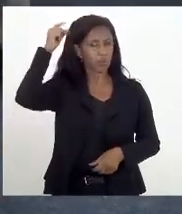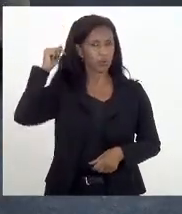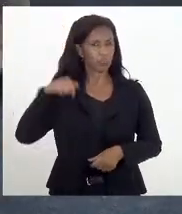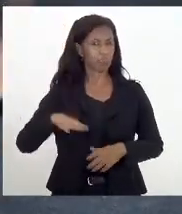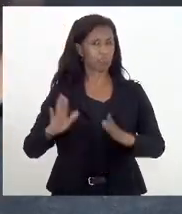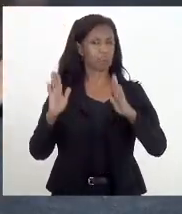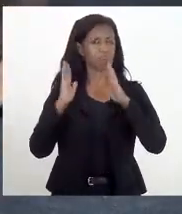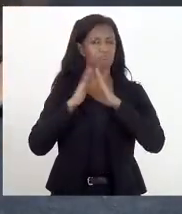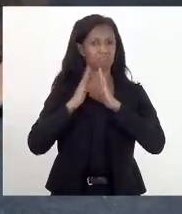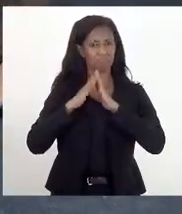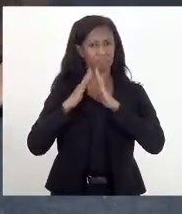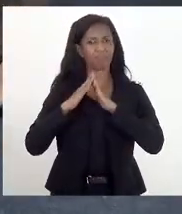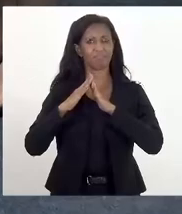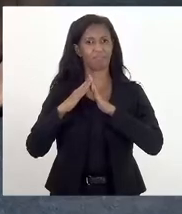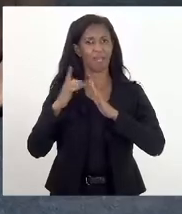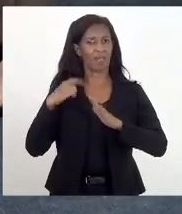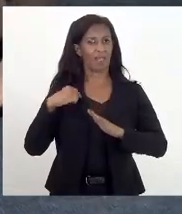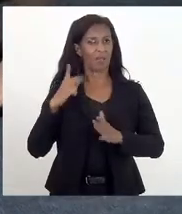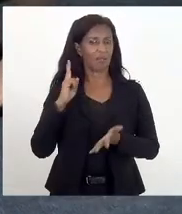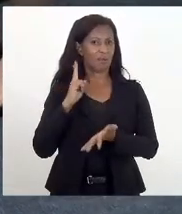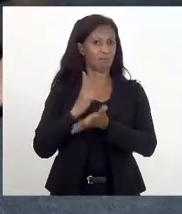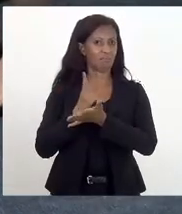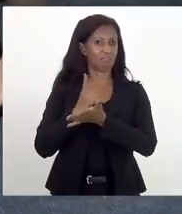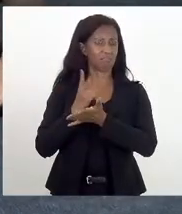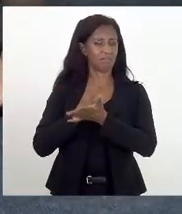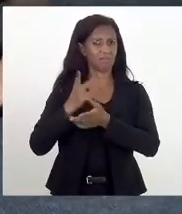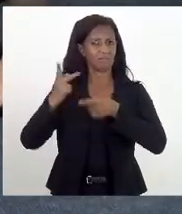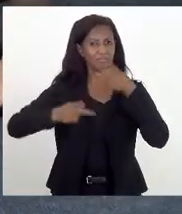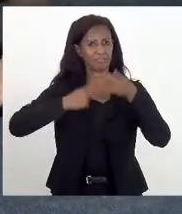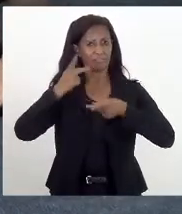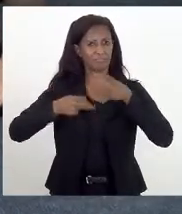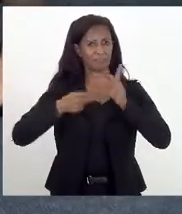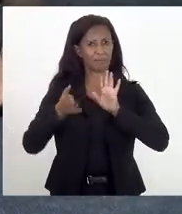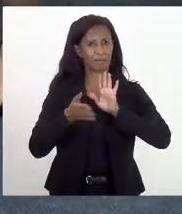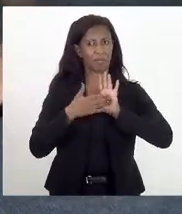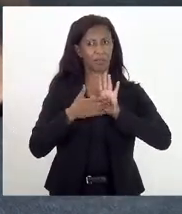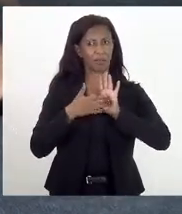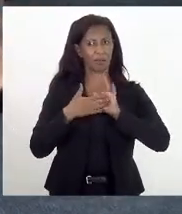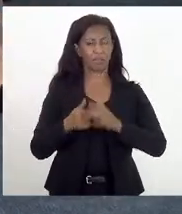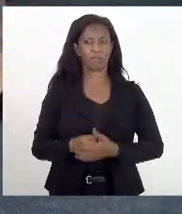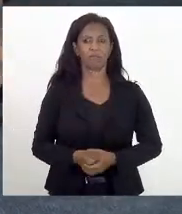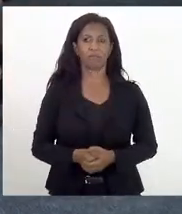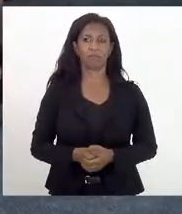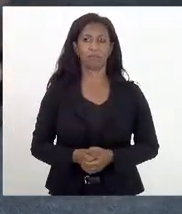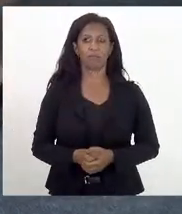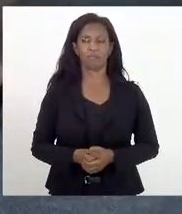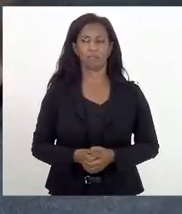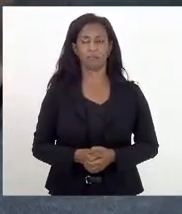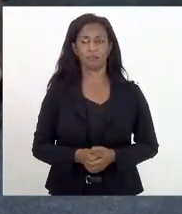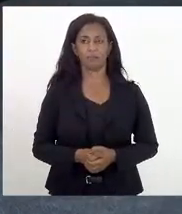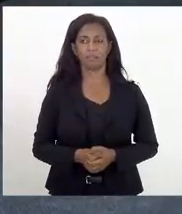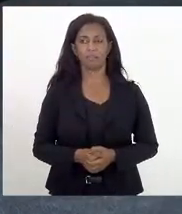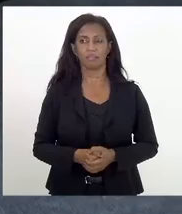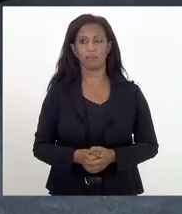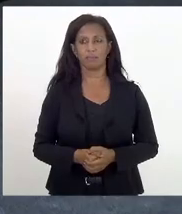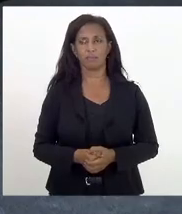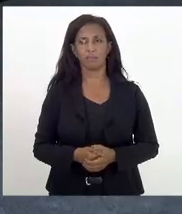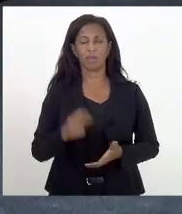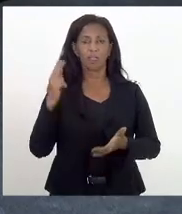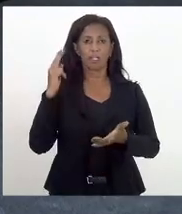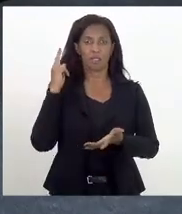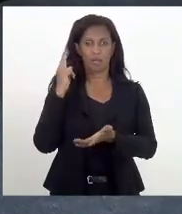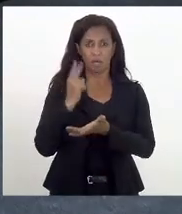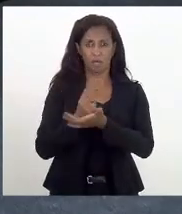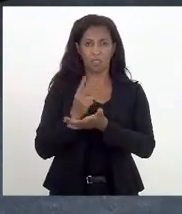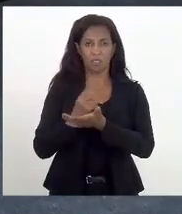eu tenho levado essa falta em nome do meu mandato Presidente eu tenho levado essa falta a gente